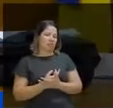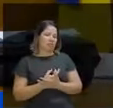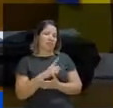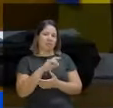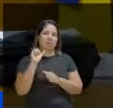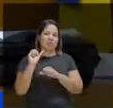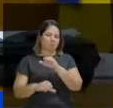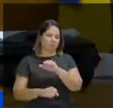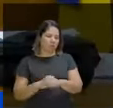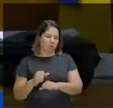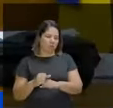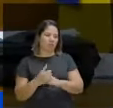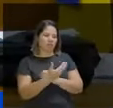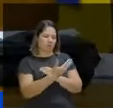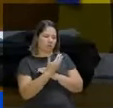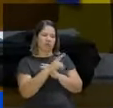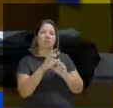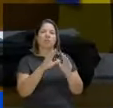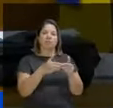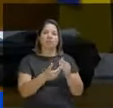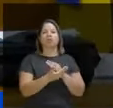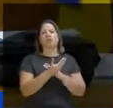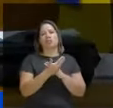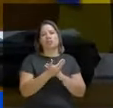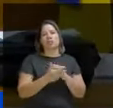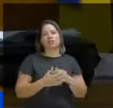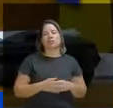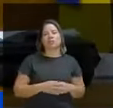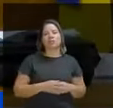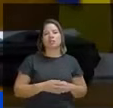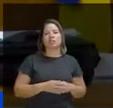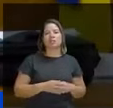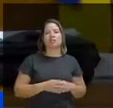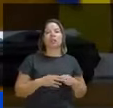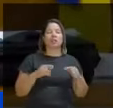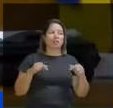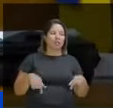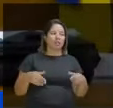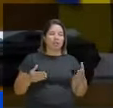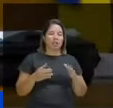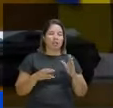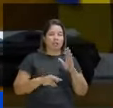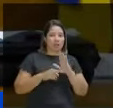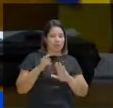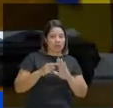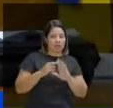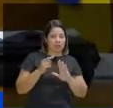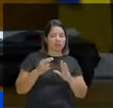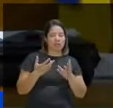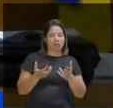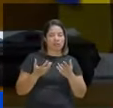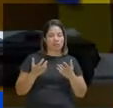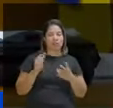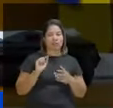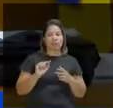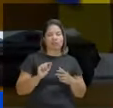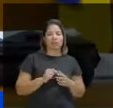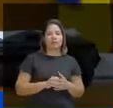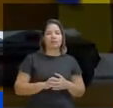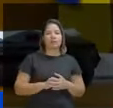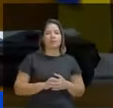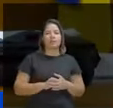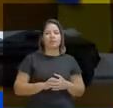disso. Então, a resolução está neste sentido, e eu submeto aos pares a